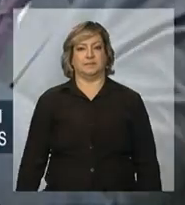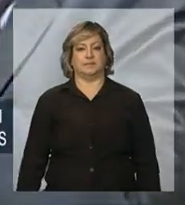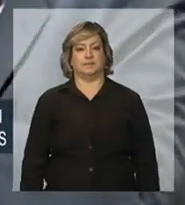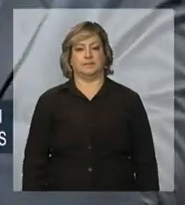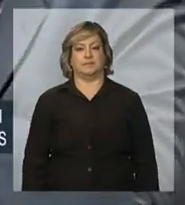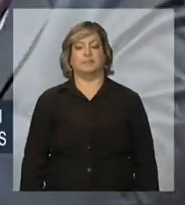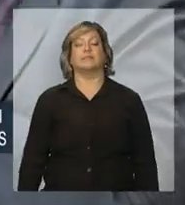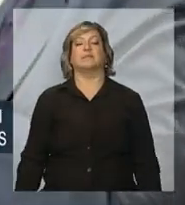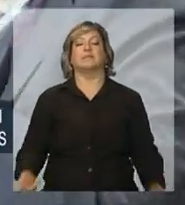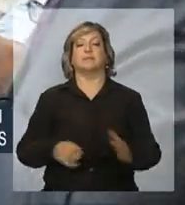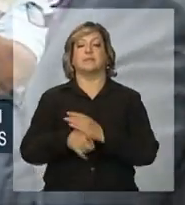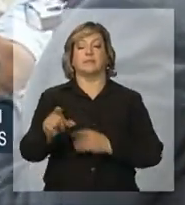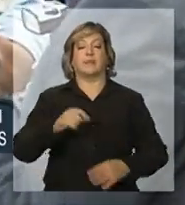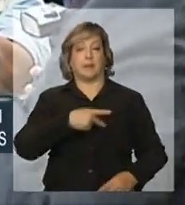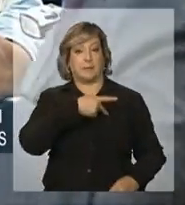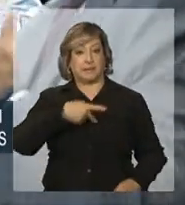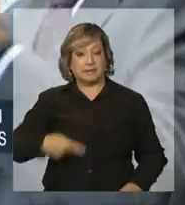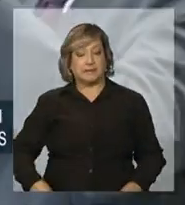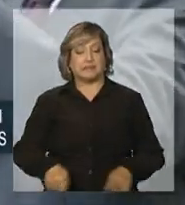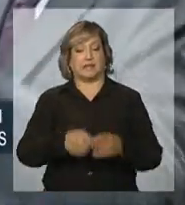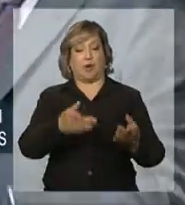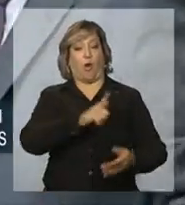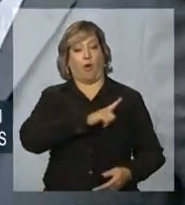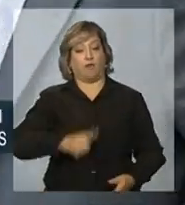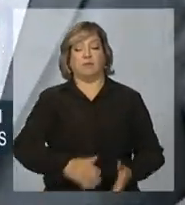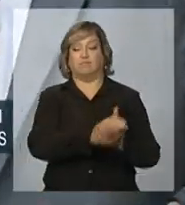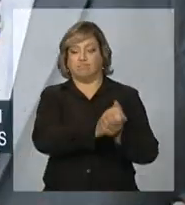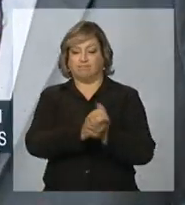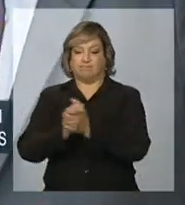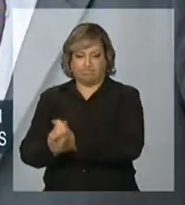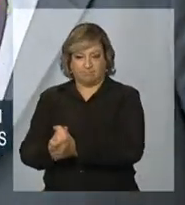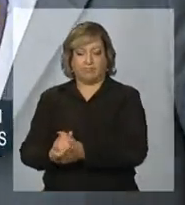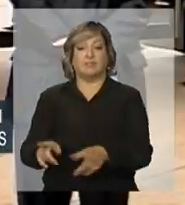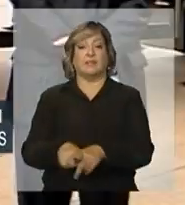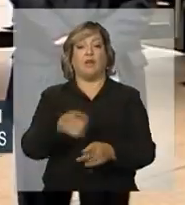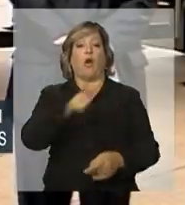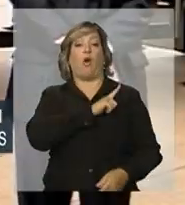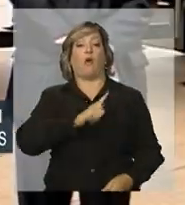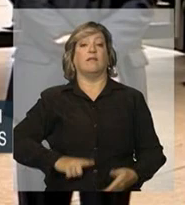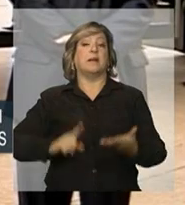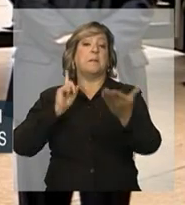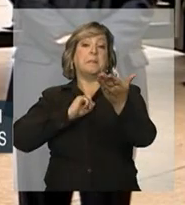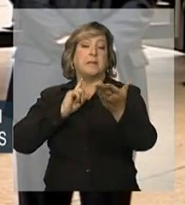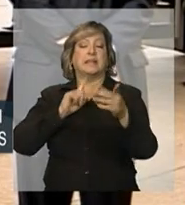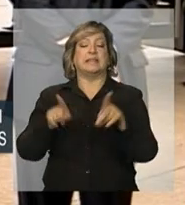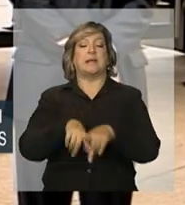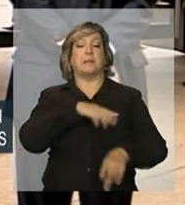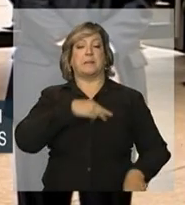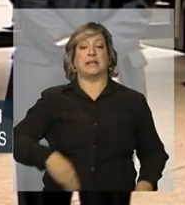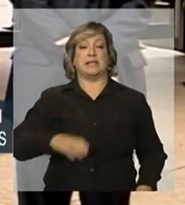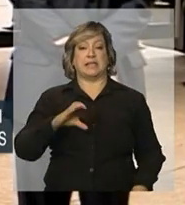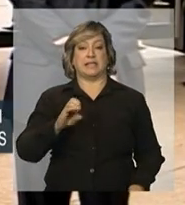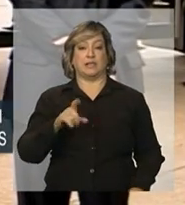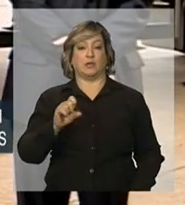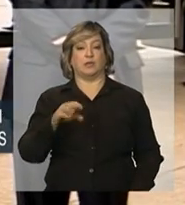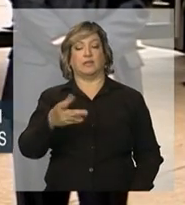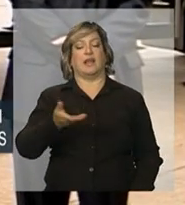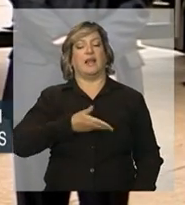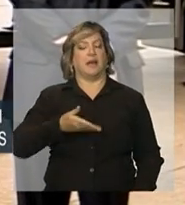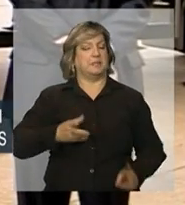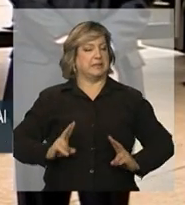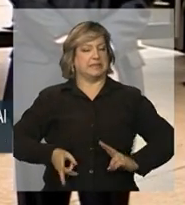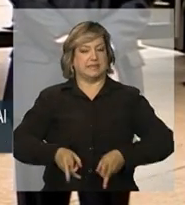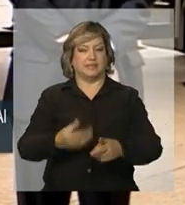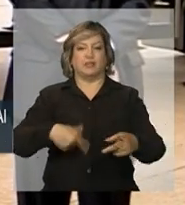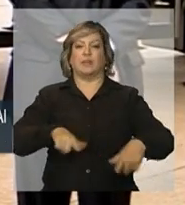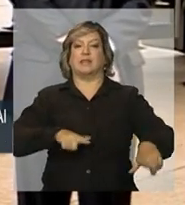Bom, senhora presidenta, senhor governador, querido governador Anastasia, Celso Amorim, companheiro permanente das